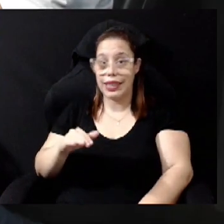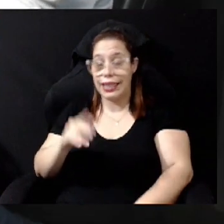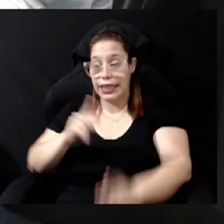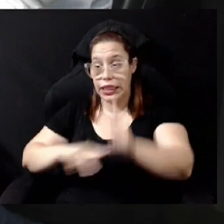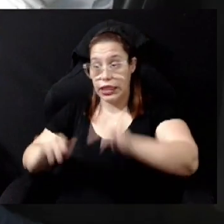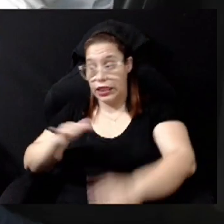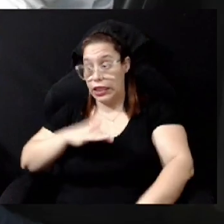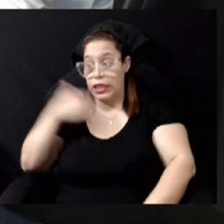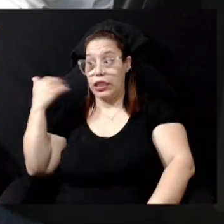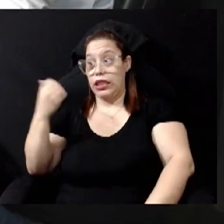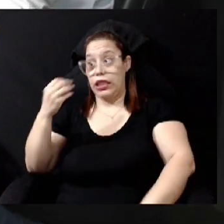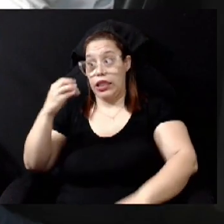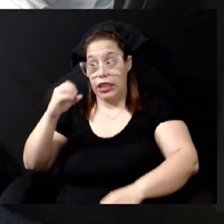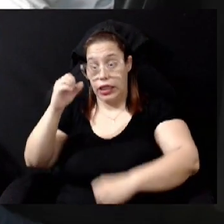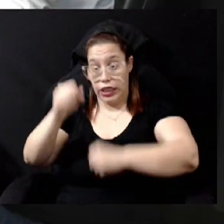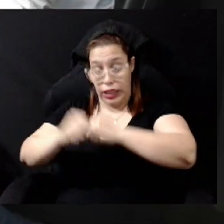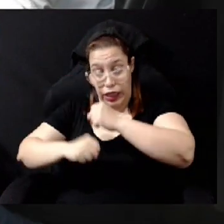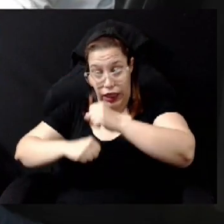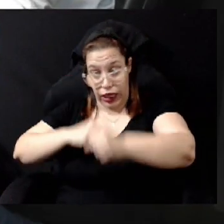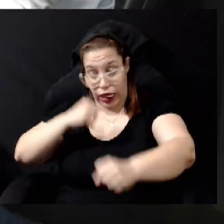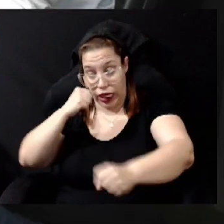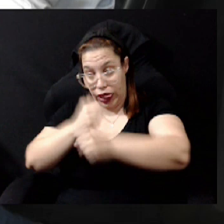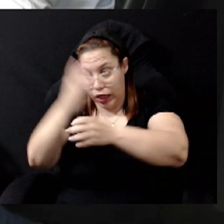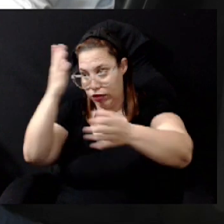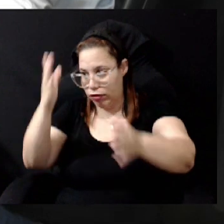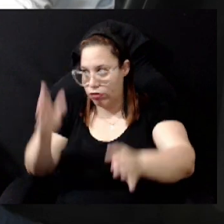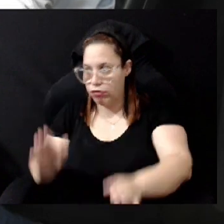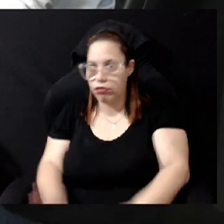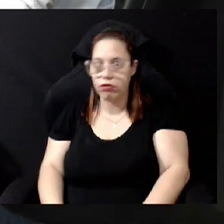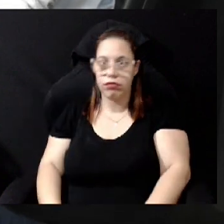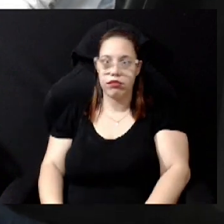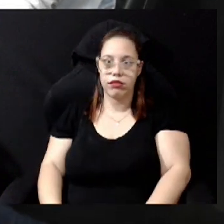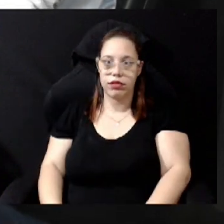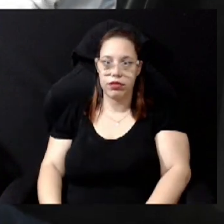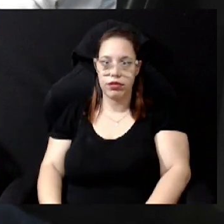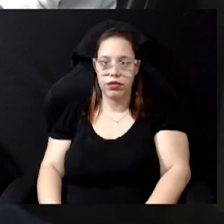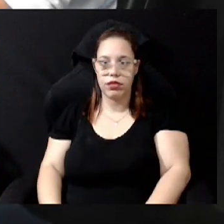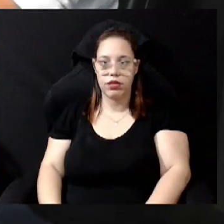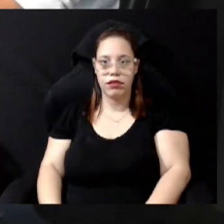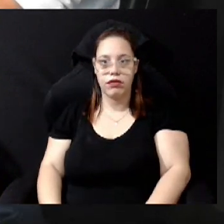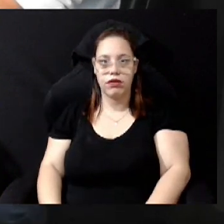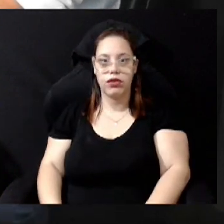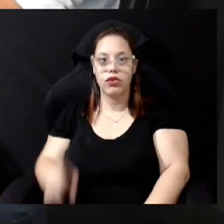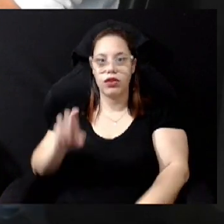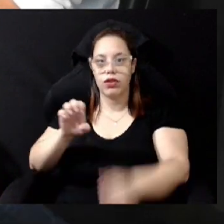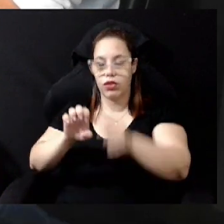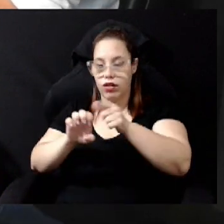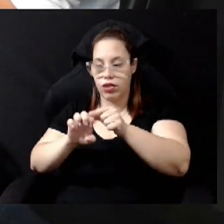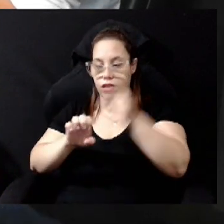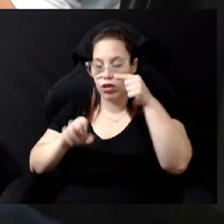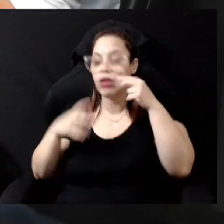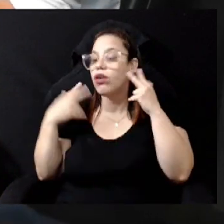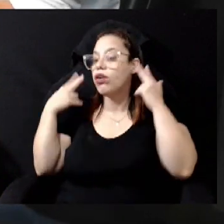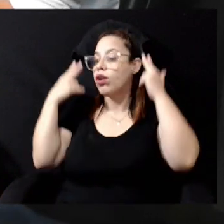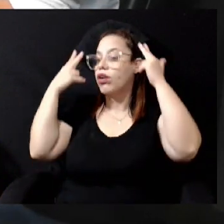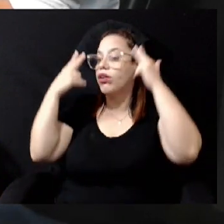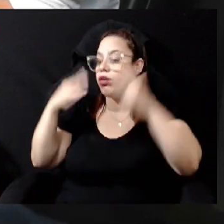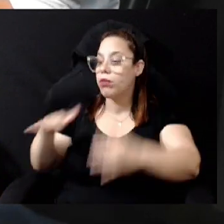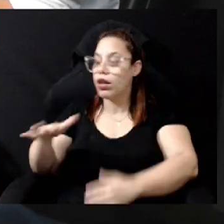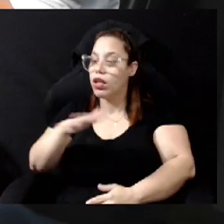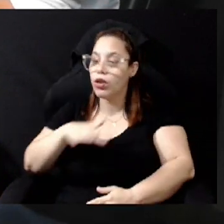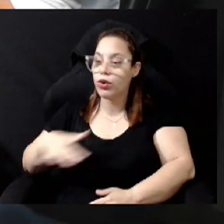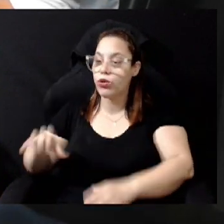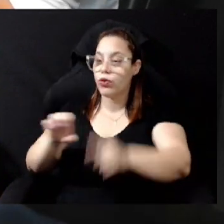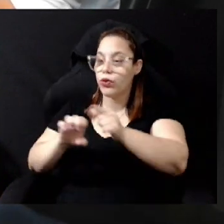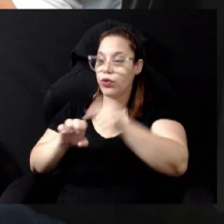anos. O Campo Belo, eu estive esses dias lá, que a gente fez um programa Ser Empreendedor com uma cabeleireira lá da região. A gente tá